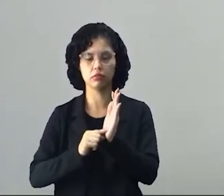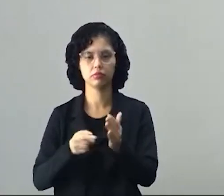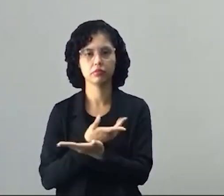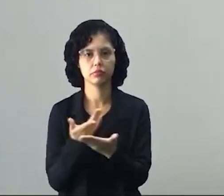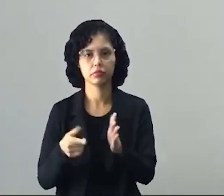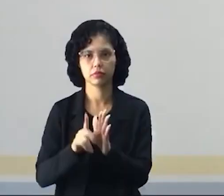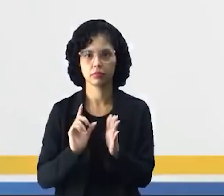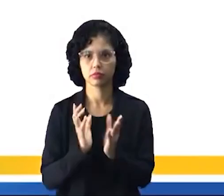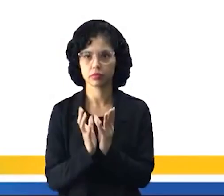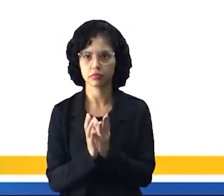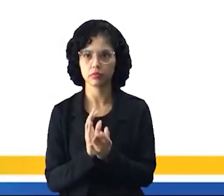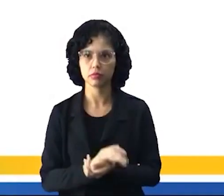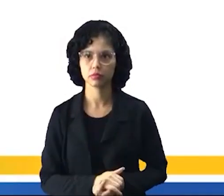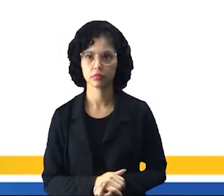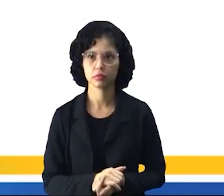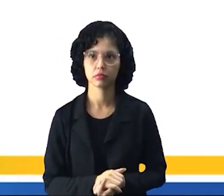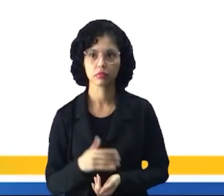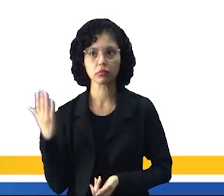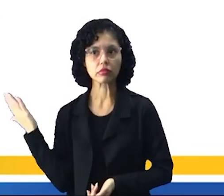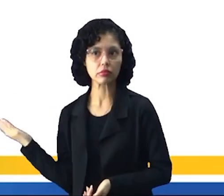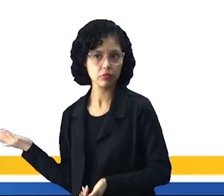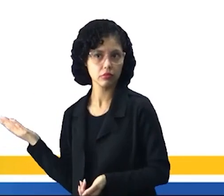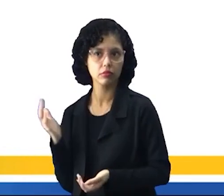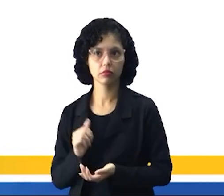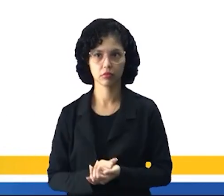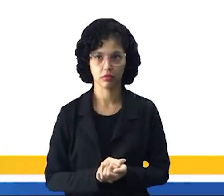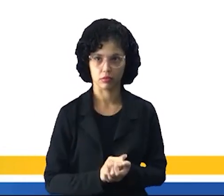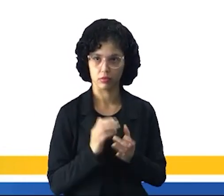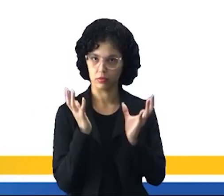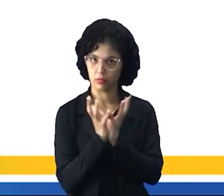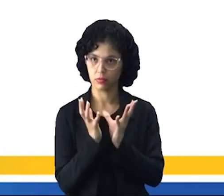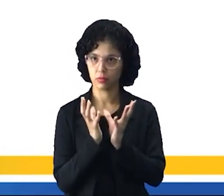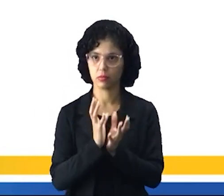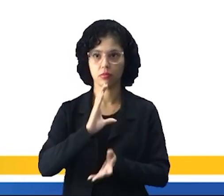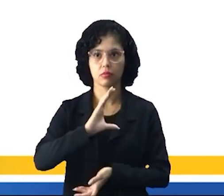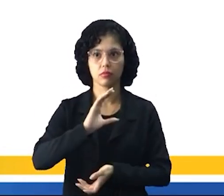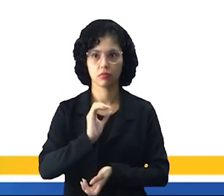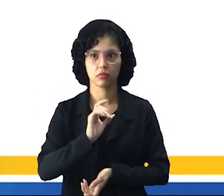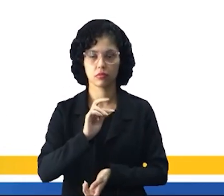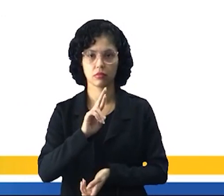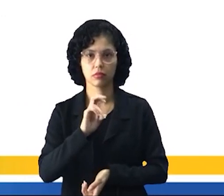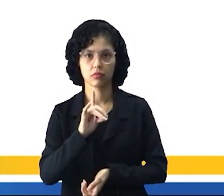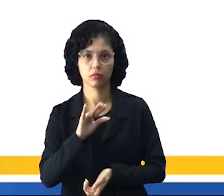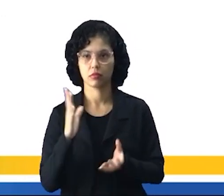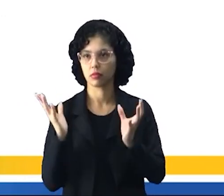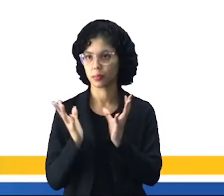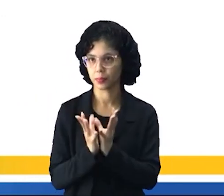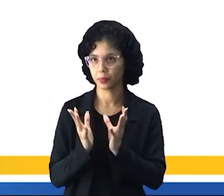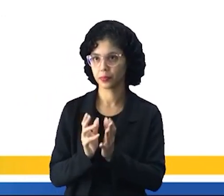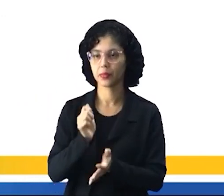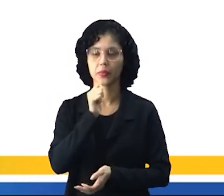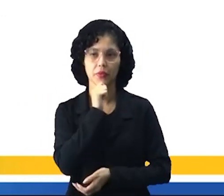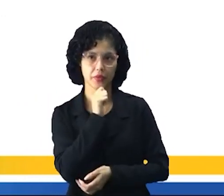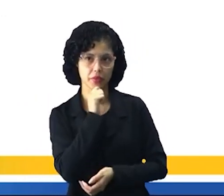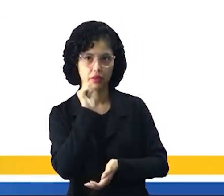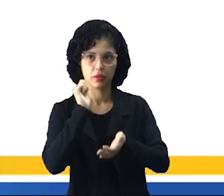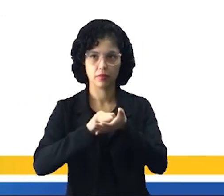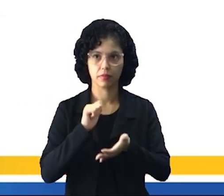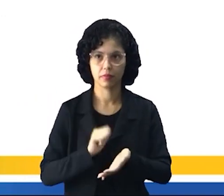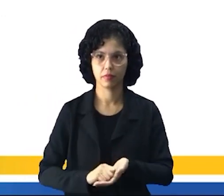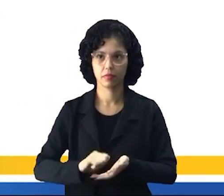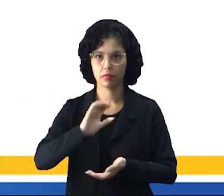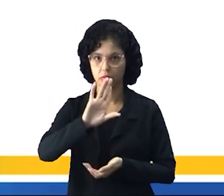antes, que está dentro desse grupo, tá? E aí a gente tem os grupos dos cordatos, tá? Esses cordatos podem ser escritos também